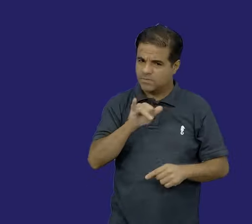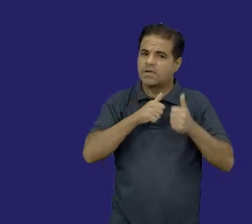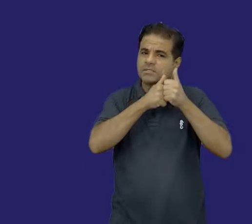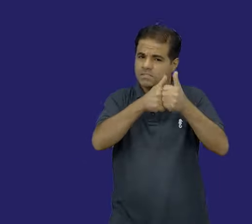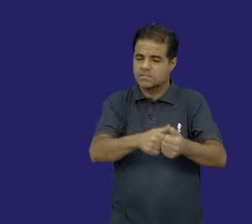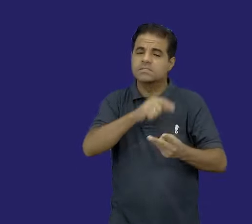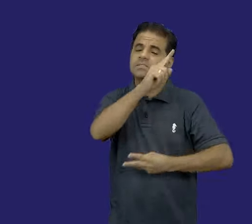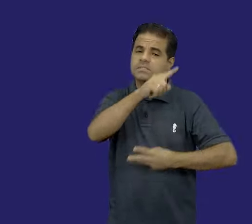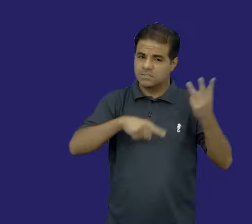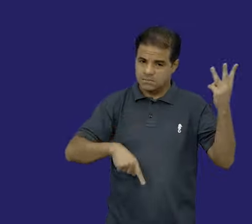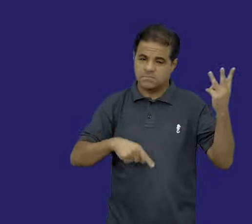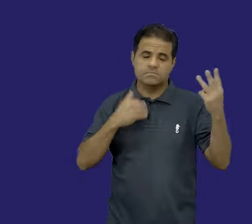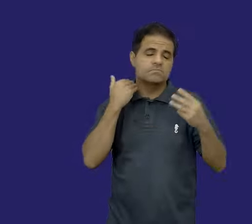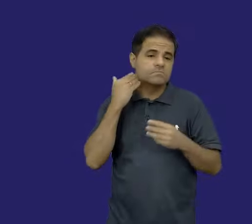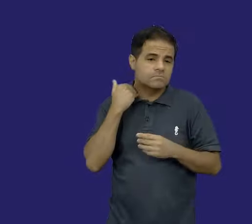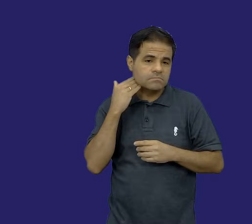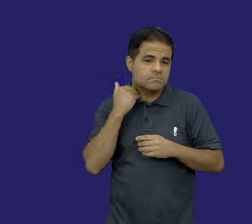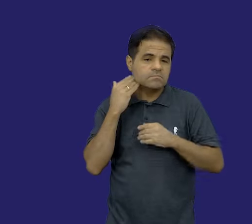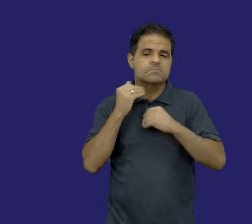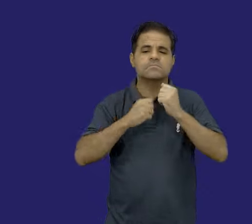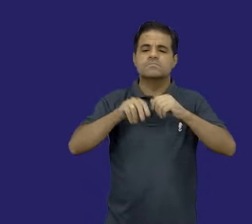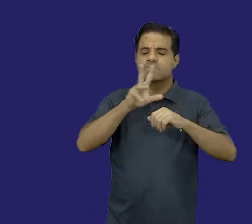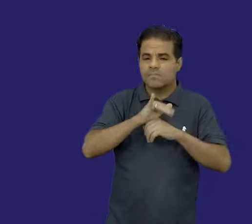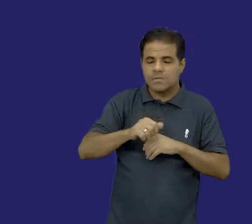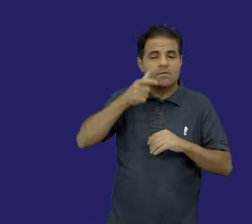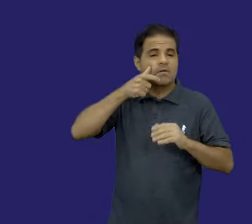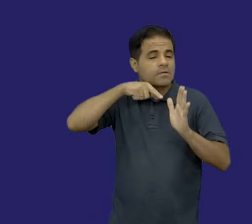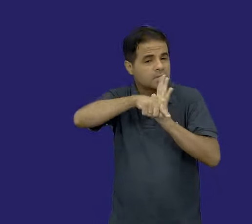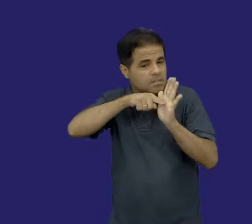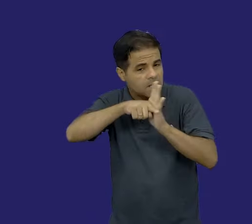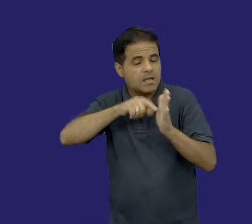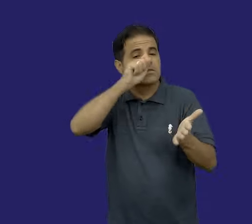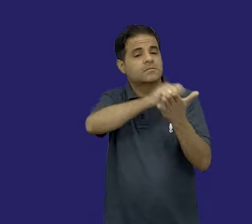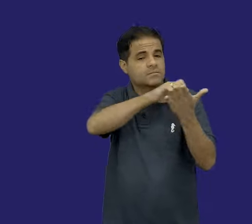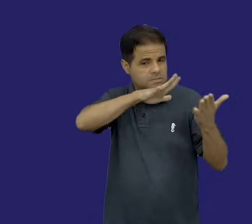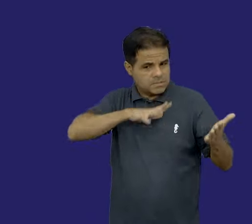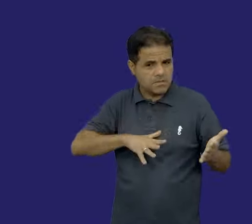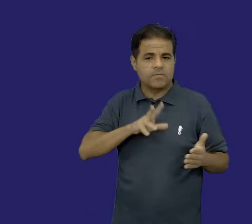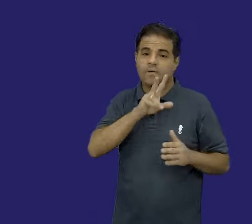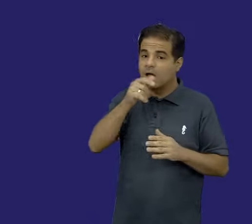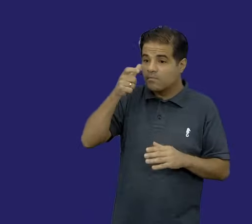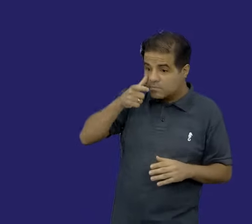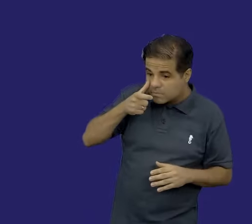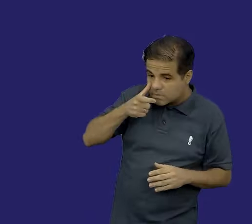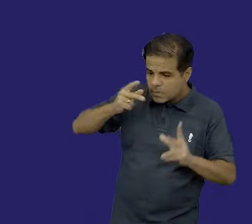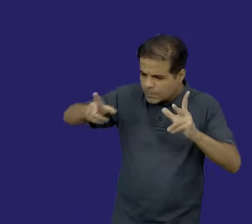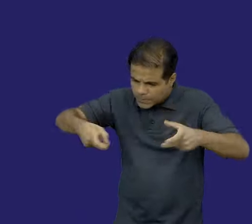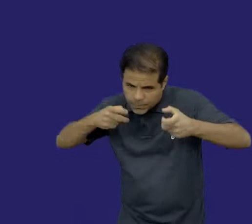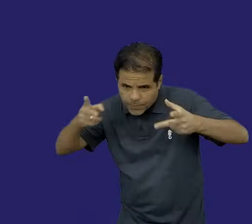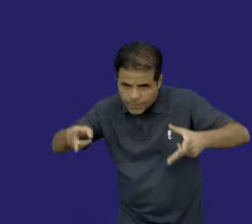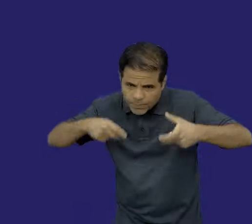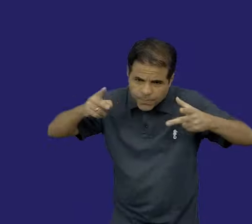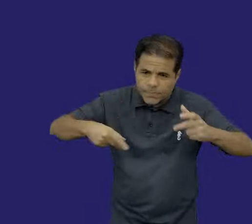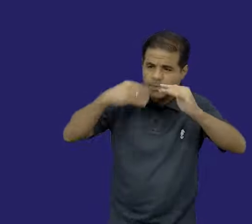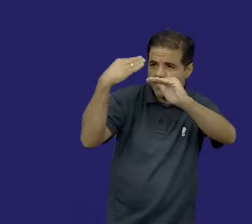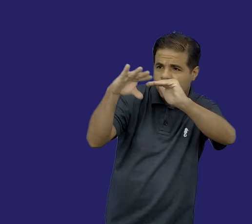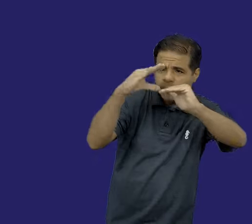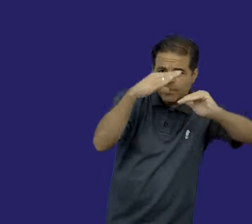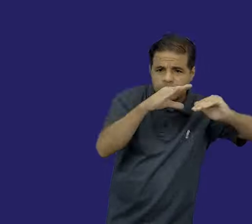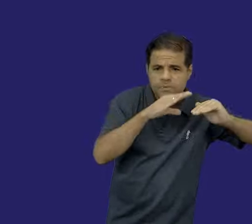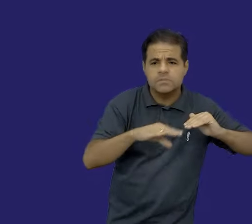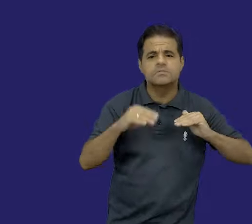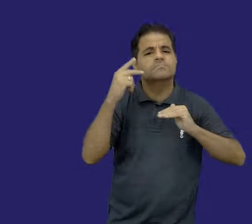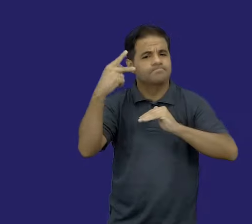seguir três passos, né? Então a gente vai fazer análise de uma atividade, a gente vai explorar os